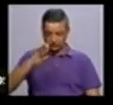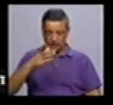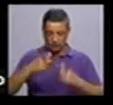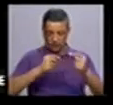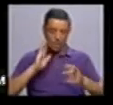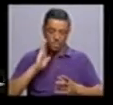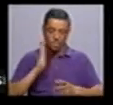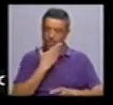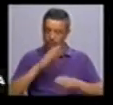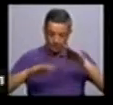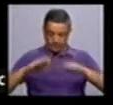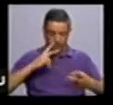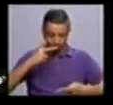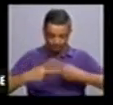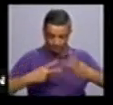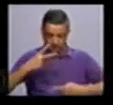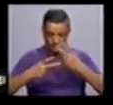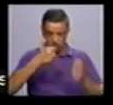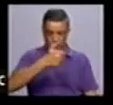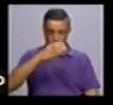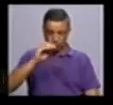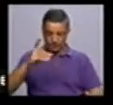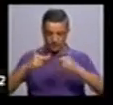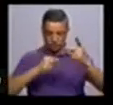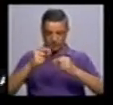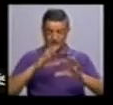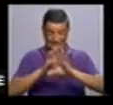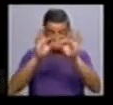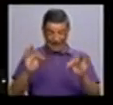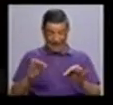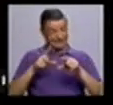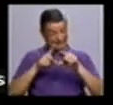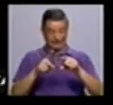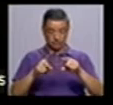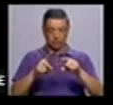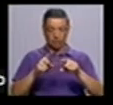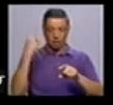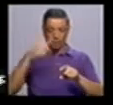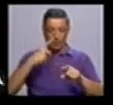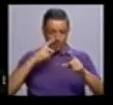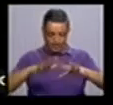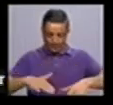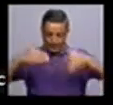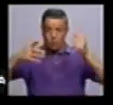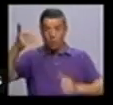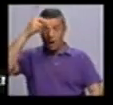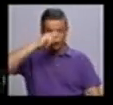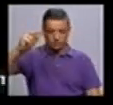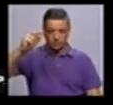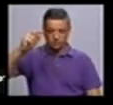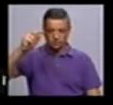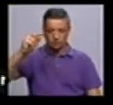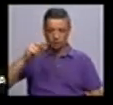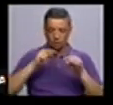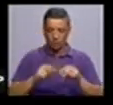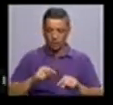variáveis, e que foram analisadas cerca de 50 estrelas deste tipo. Portanto, brilho e distância. Para isso precisamos